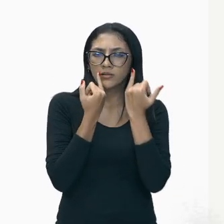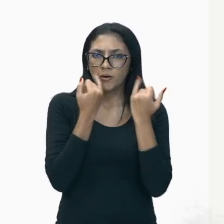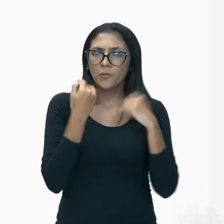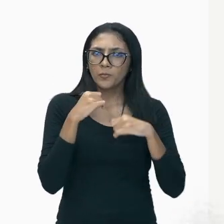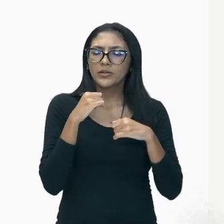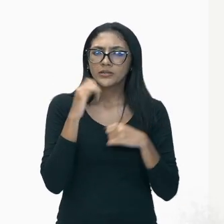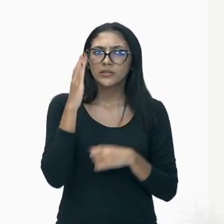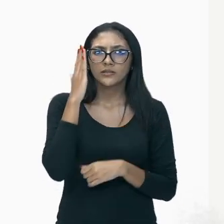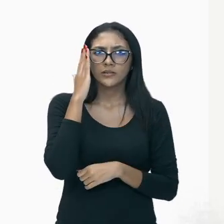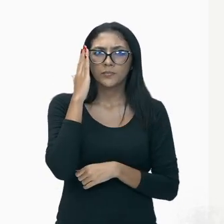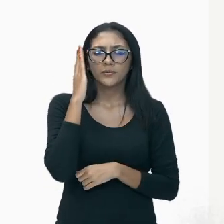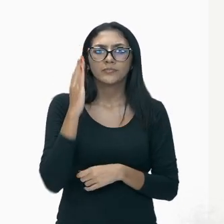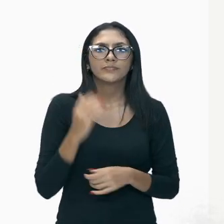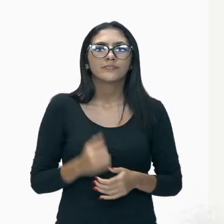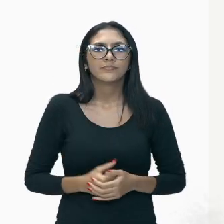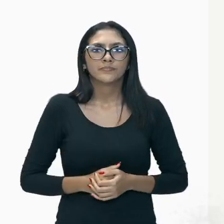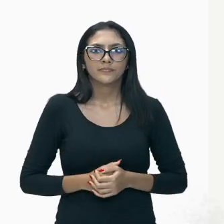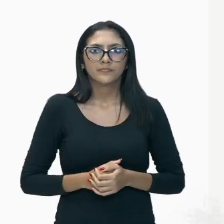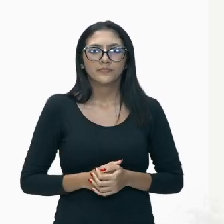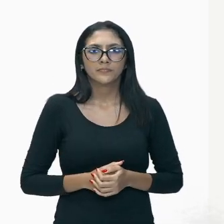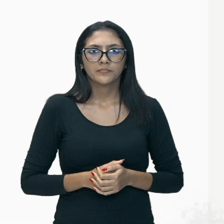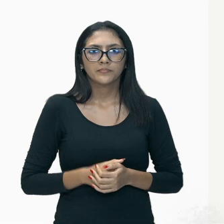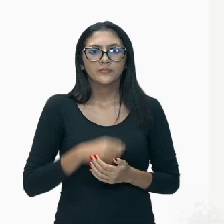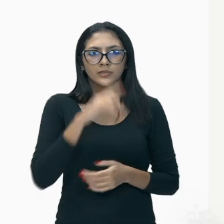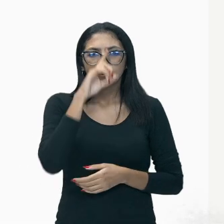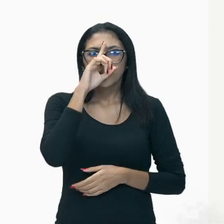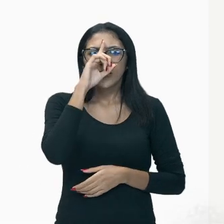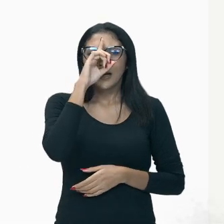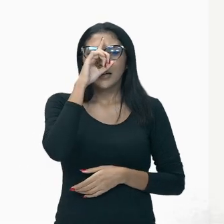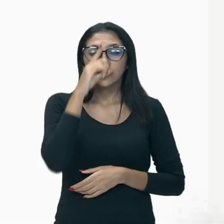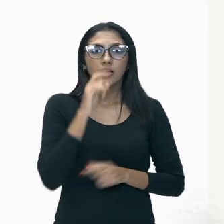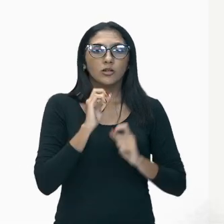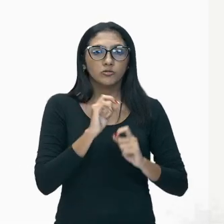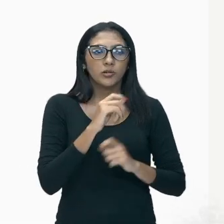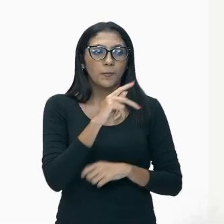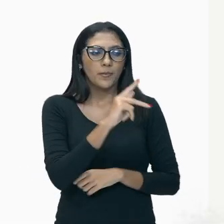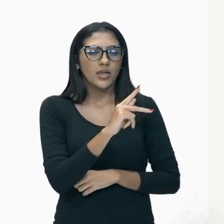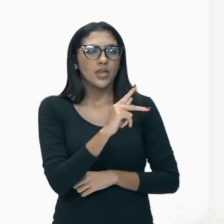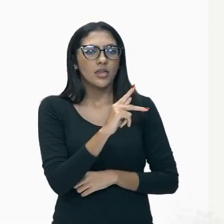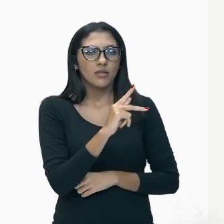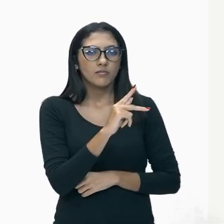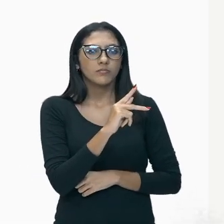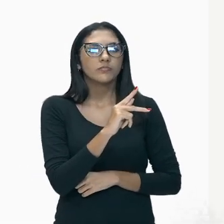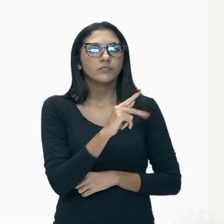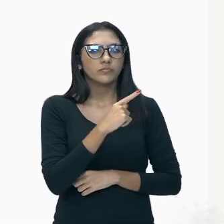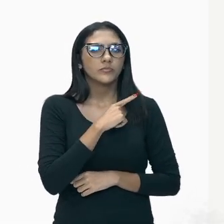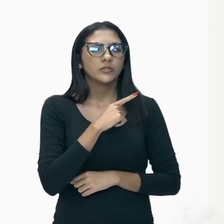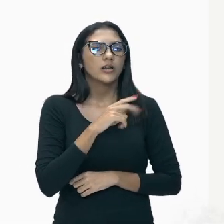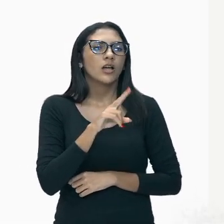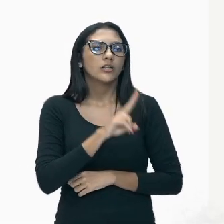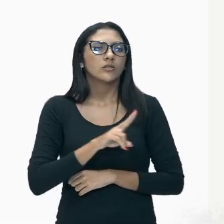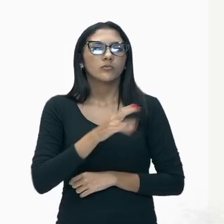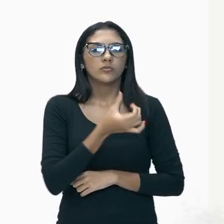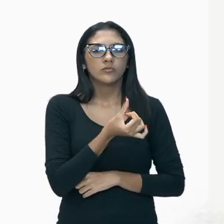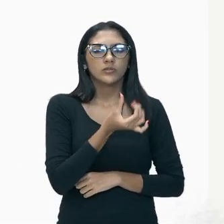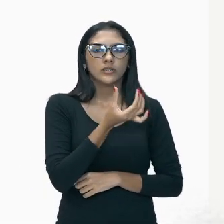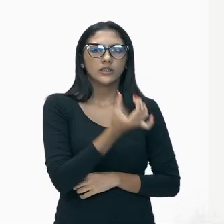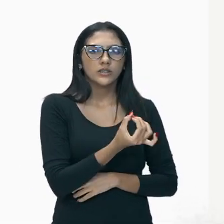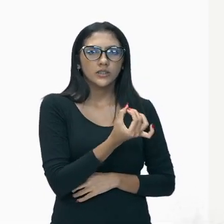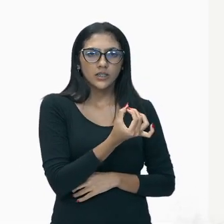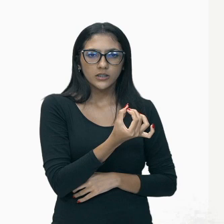Tenho uma lâmpada, ela tem a potência de 60